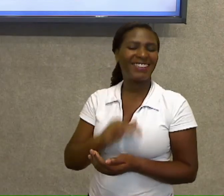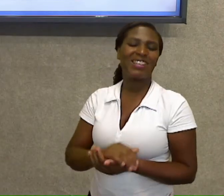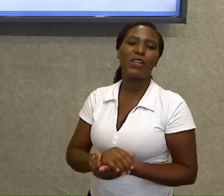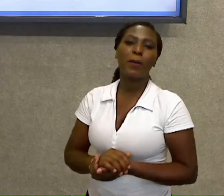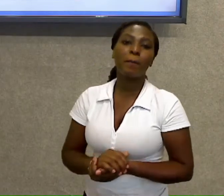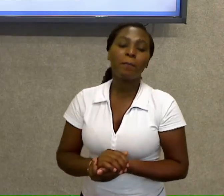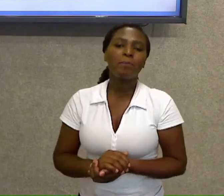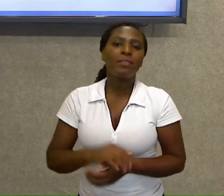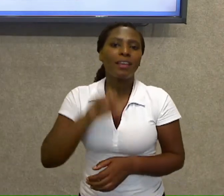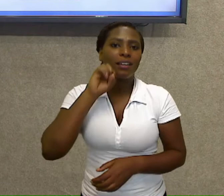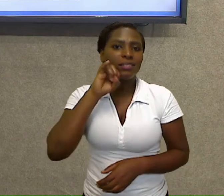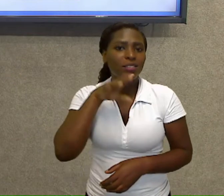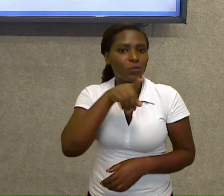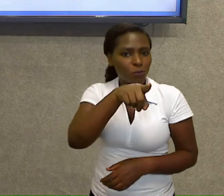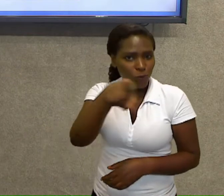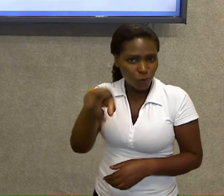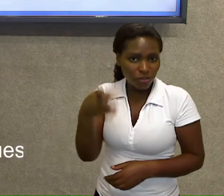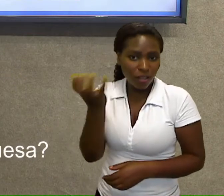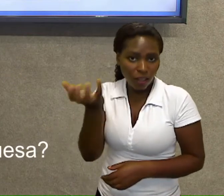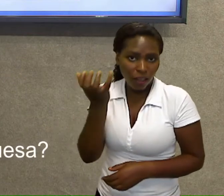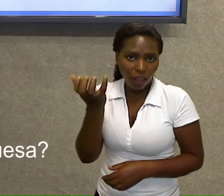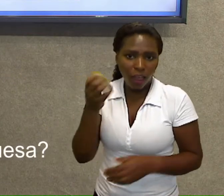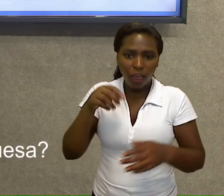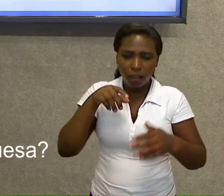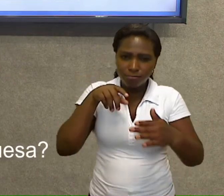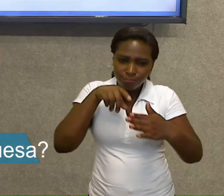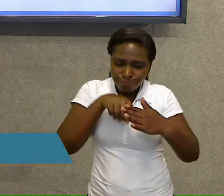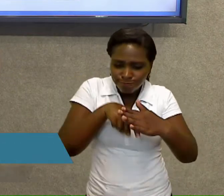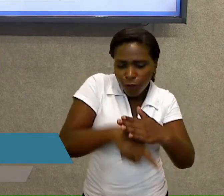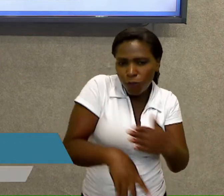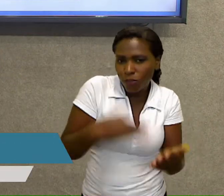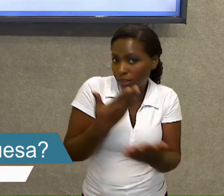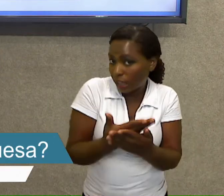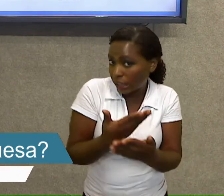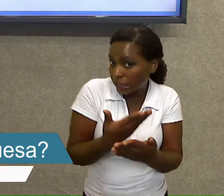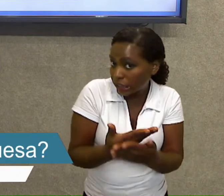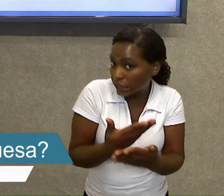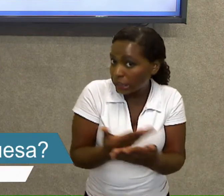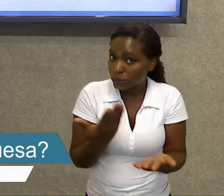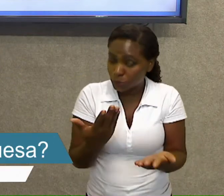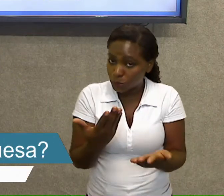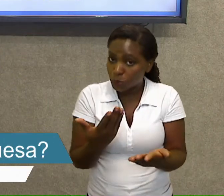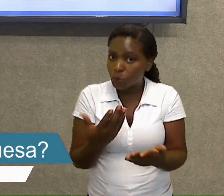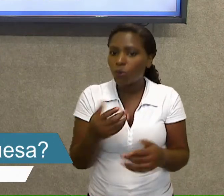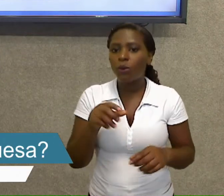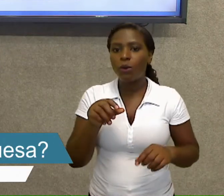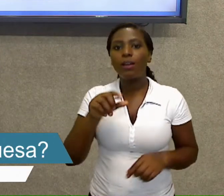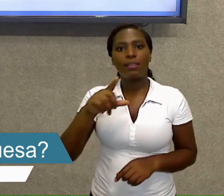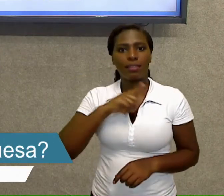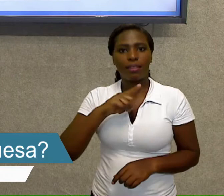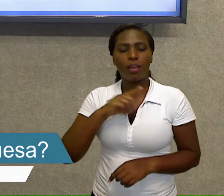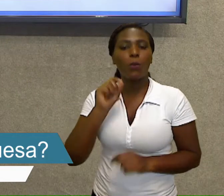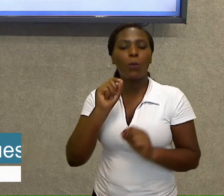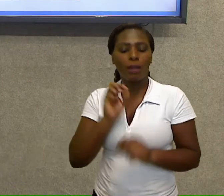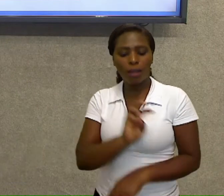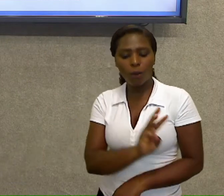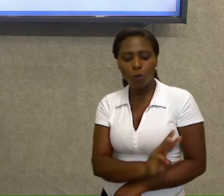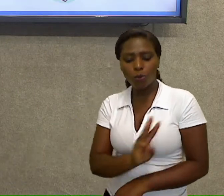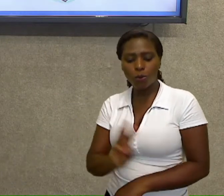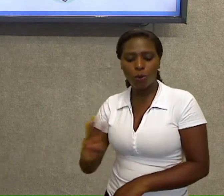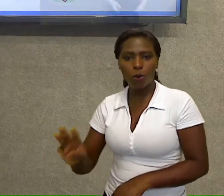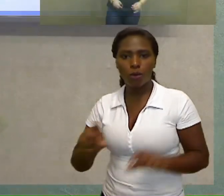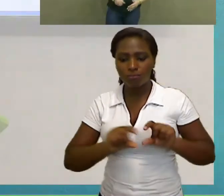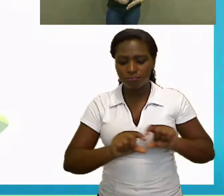sobre esse assunto, tem aí embaixo no link o site que você pode estar acessando dentro